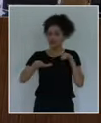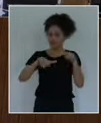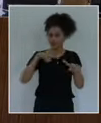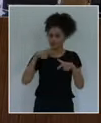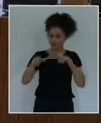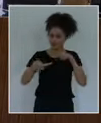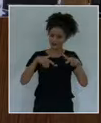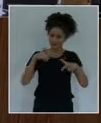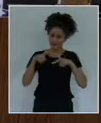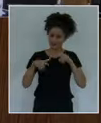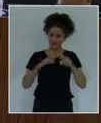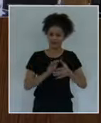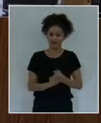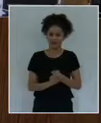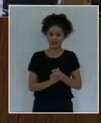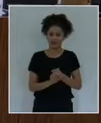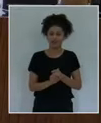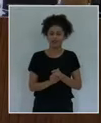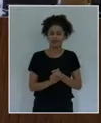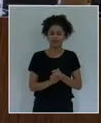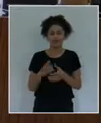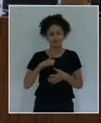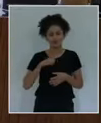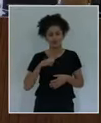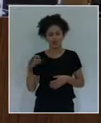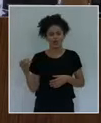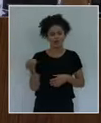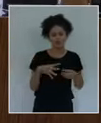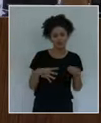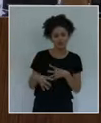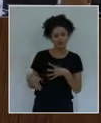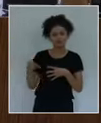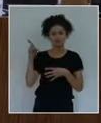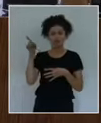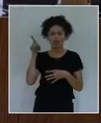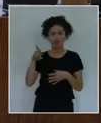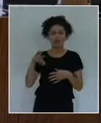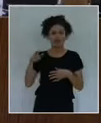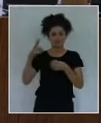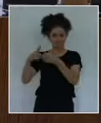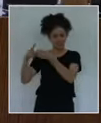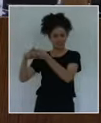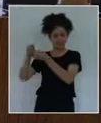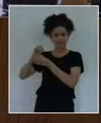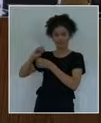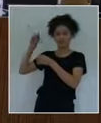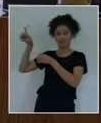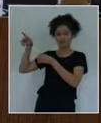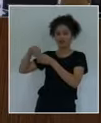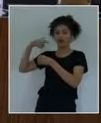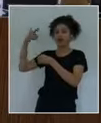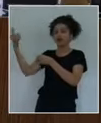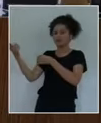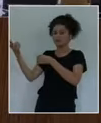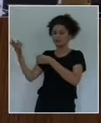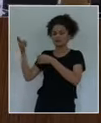tendo a notícia de Porto Firme, Piranga, que está subindo as águas, tal, Guaraciaba,